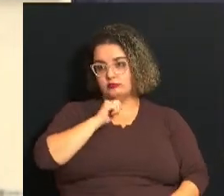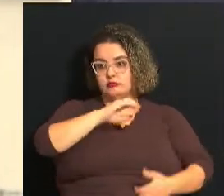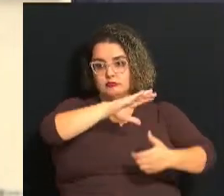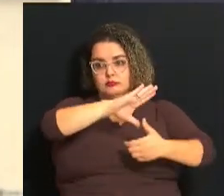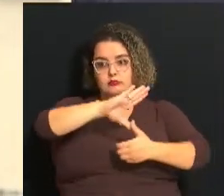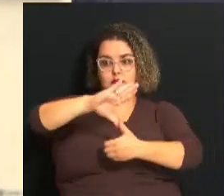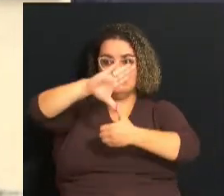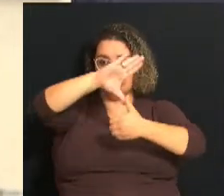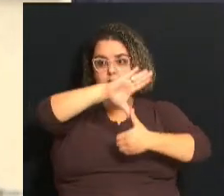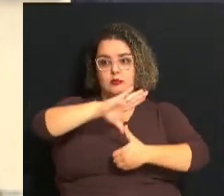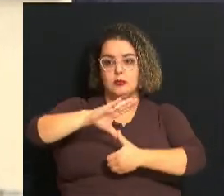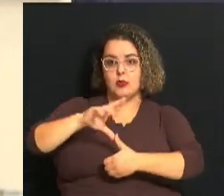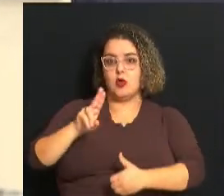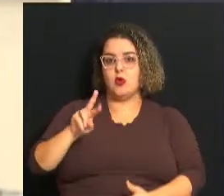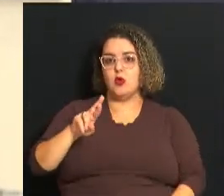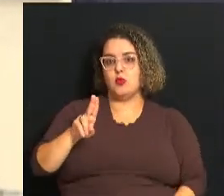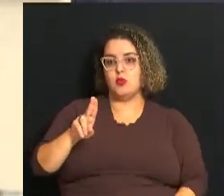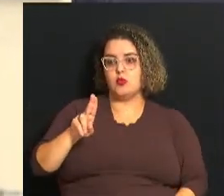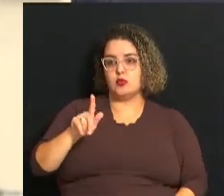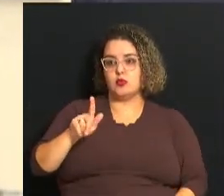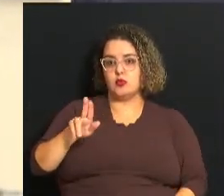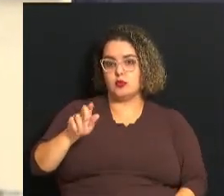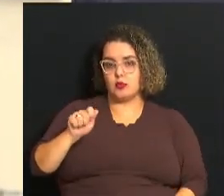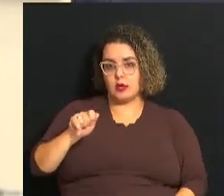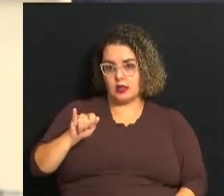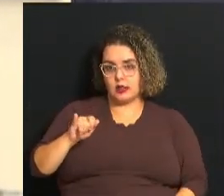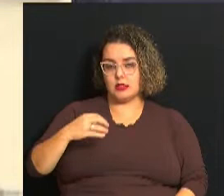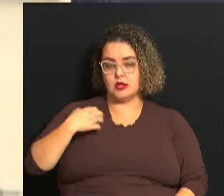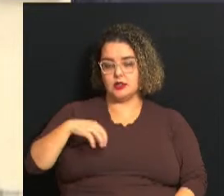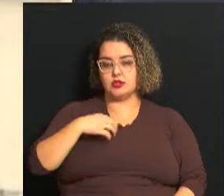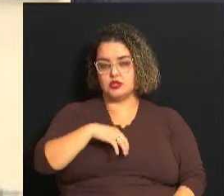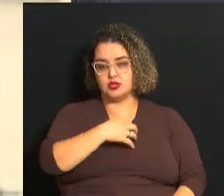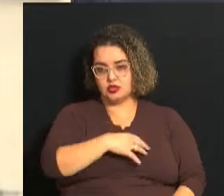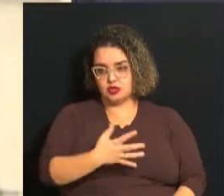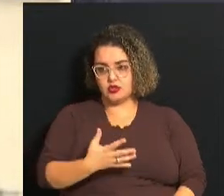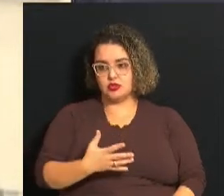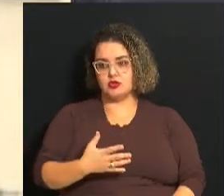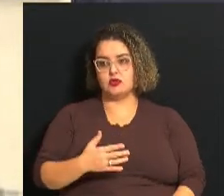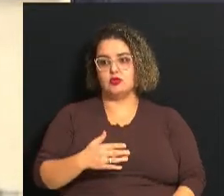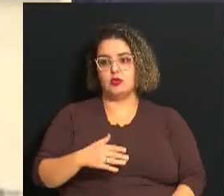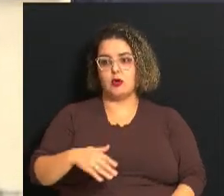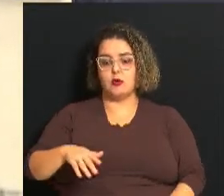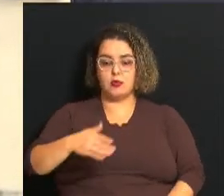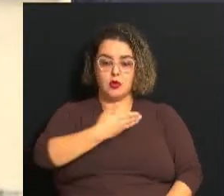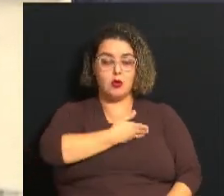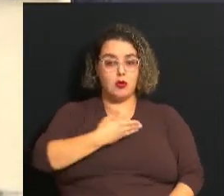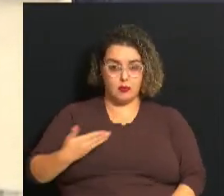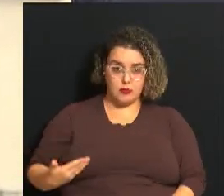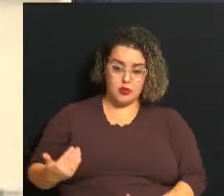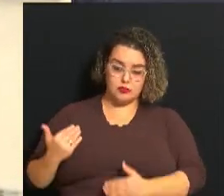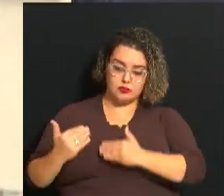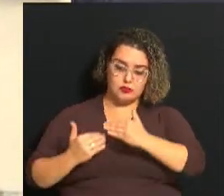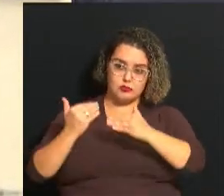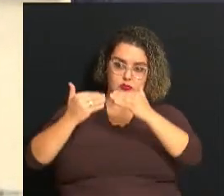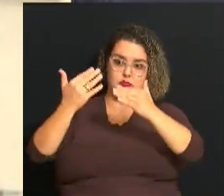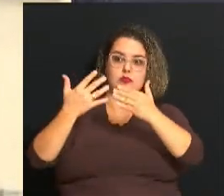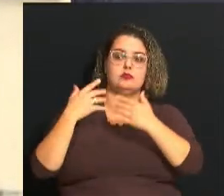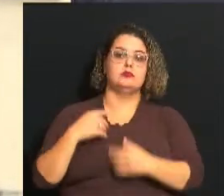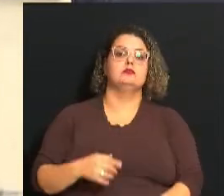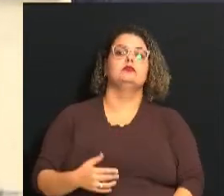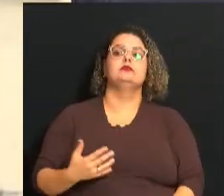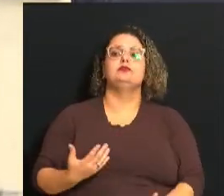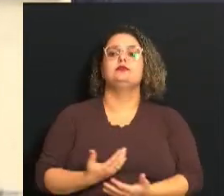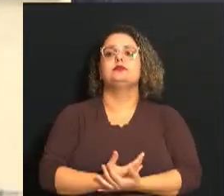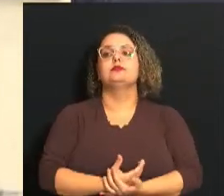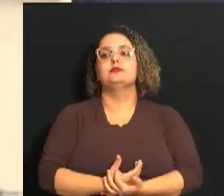nós temos Uruguai e Argentina né que sobre governos progressistas é ratificaram